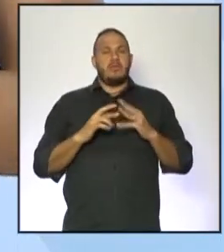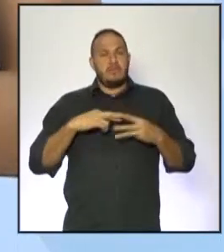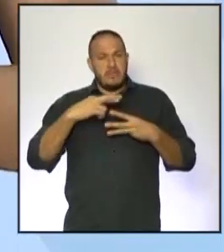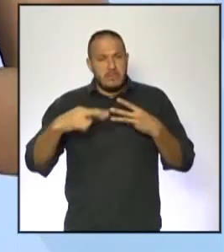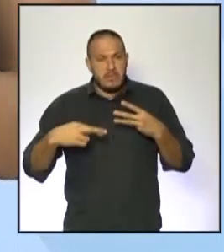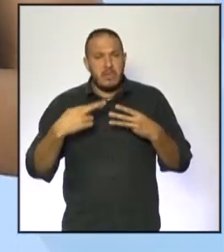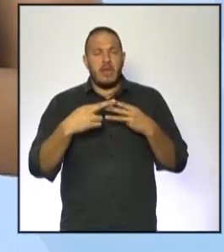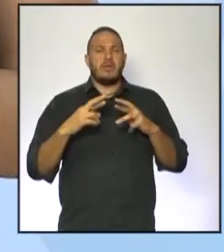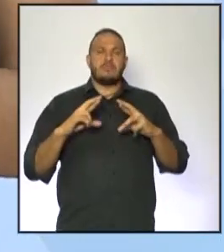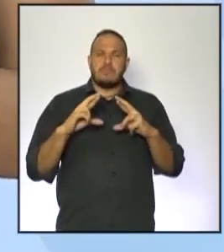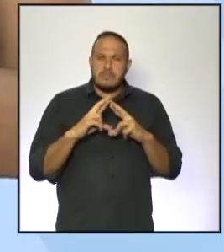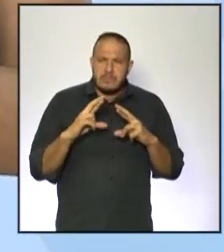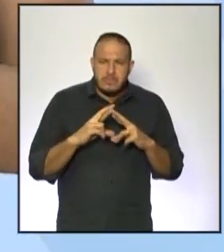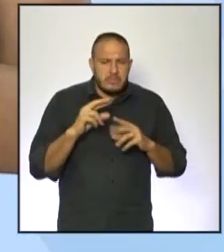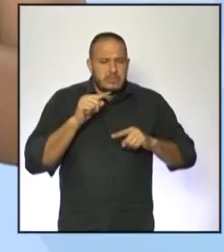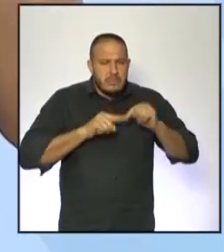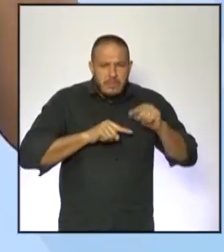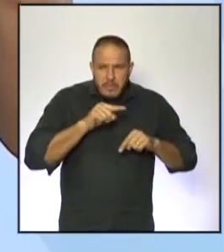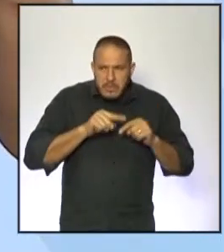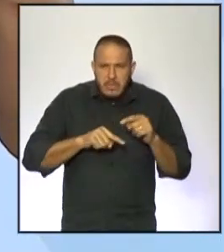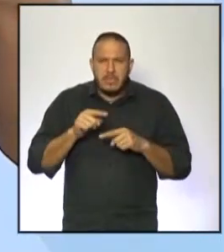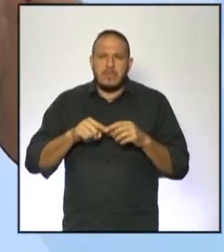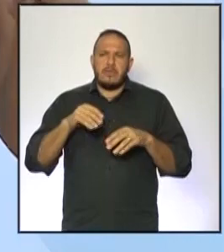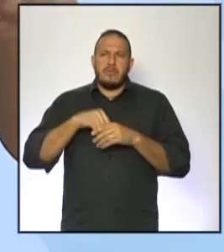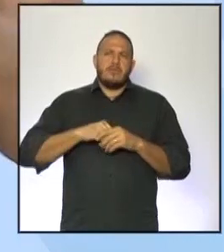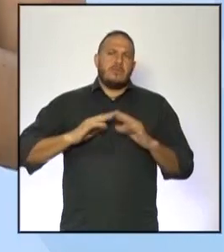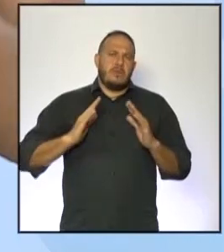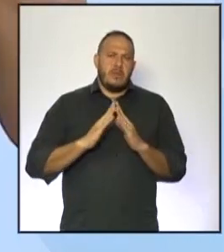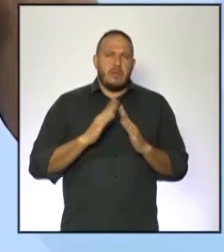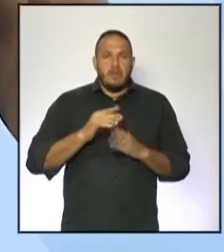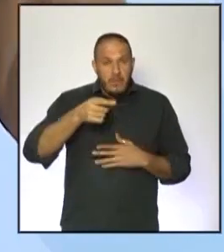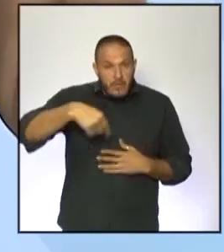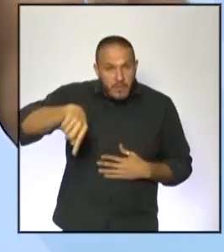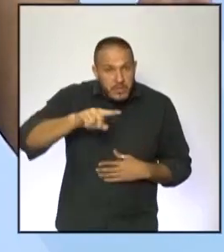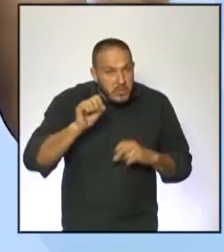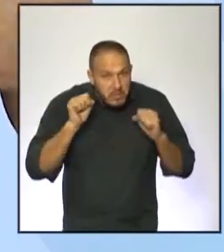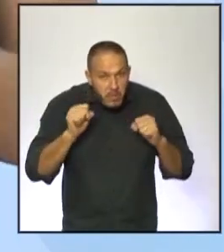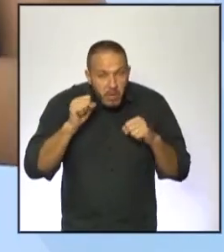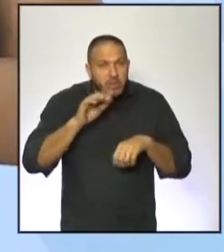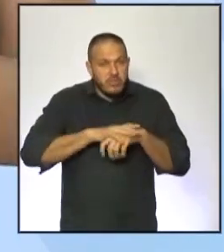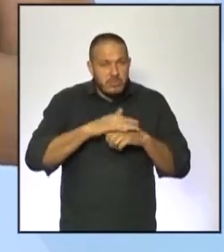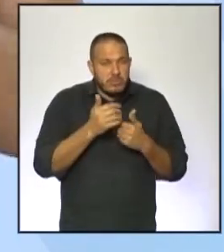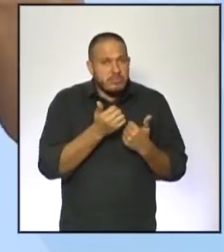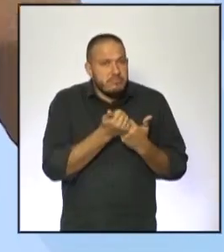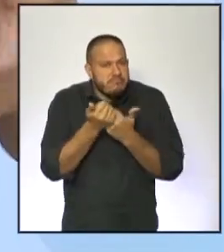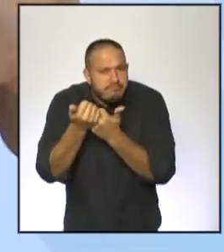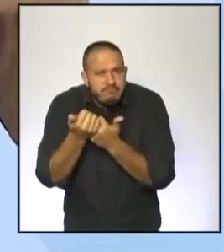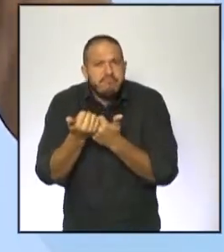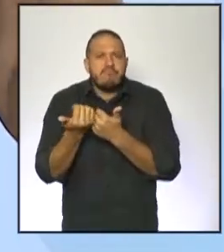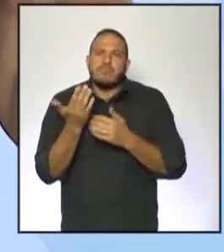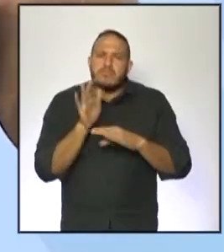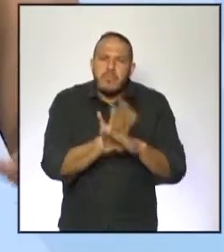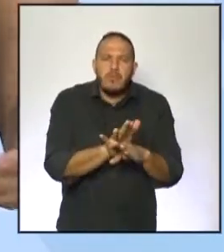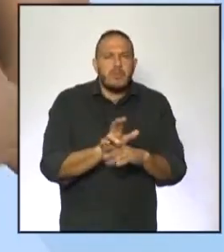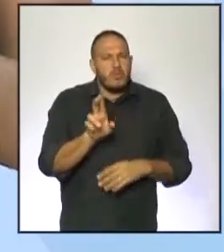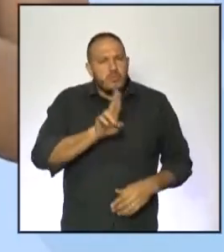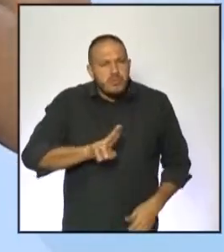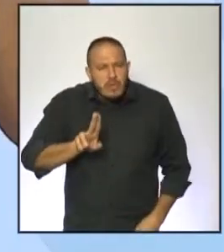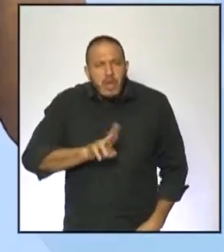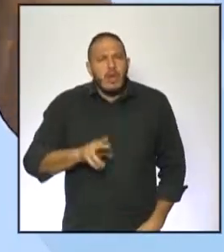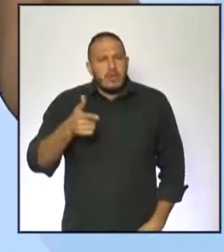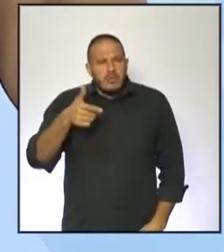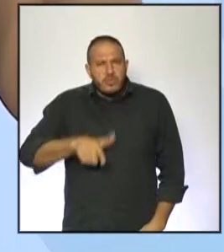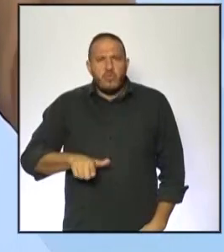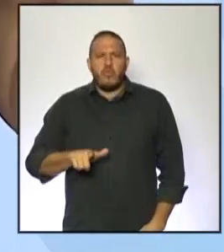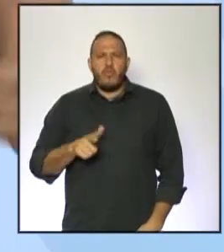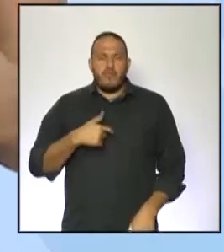esses materiais. Vocês podem contribuir e devem, utilizando, reciclando, ao